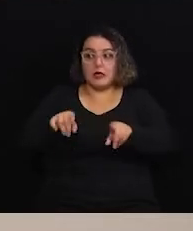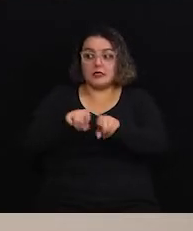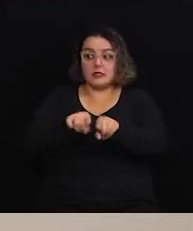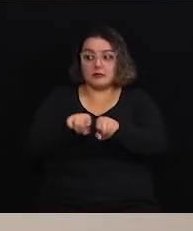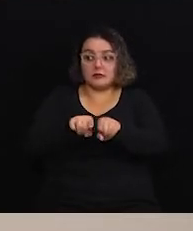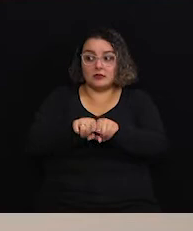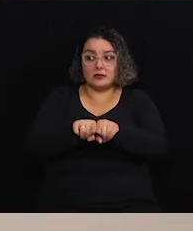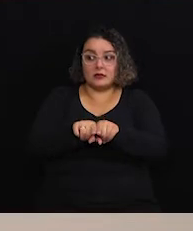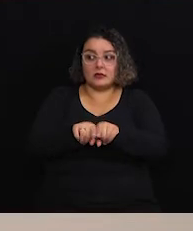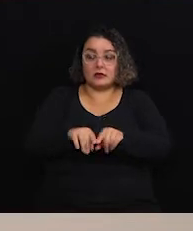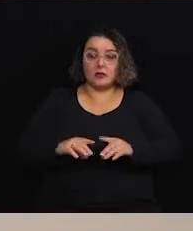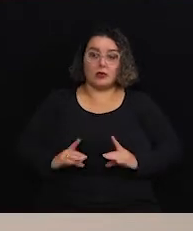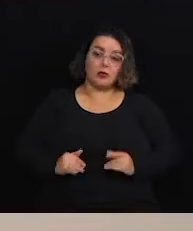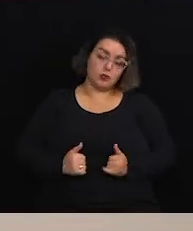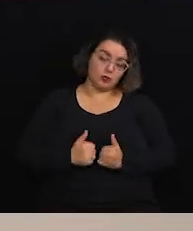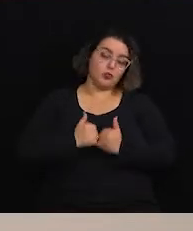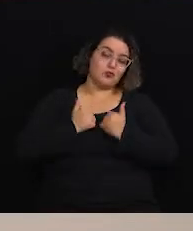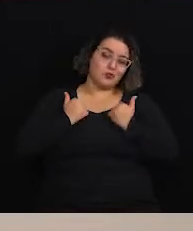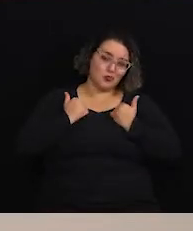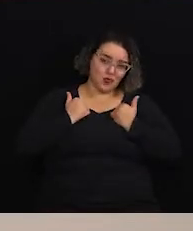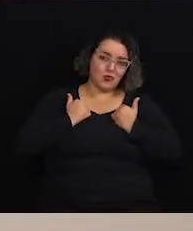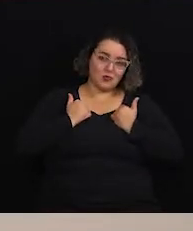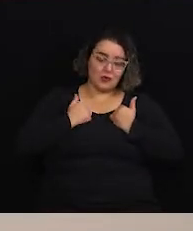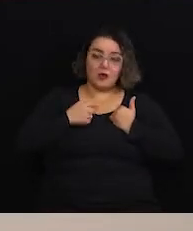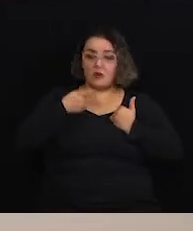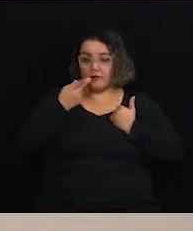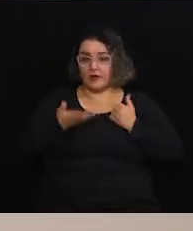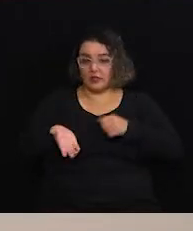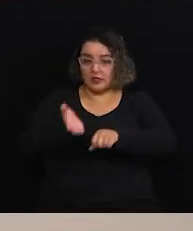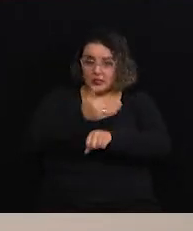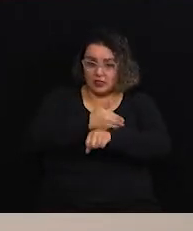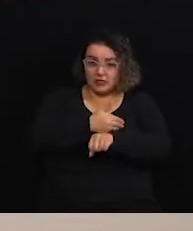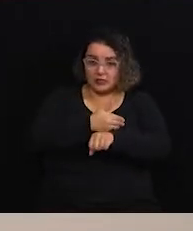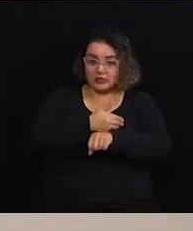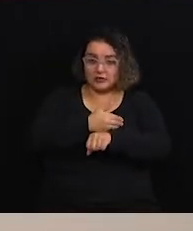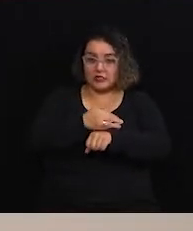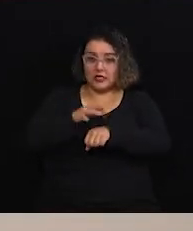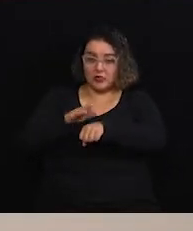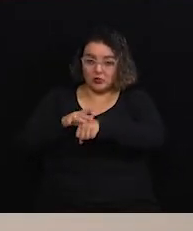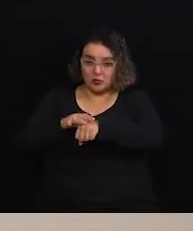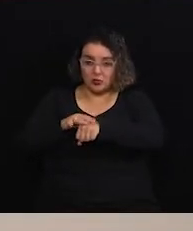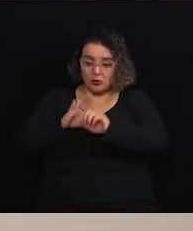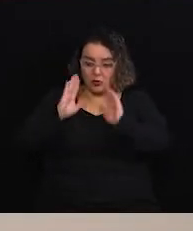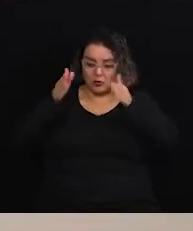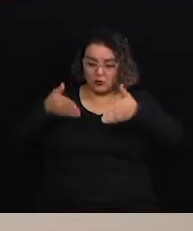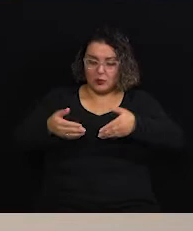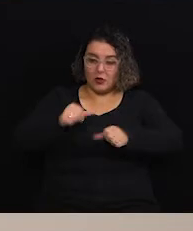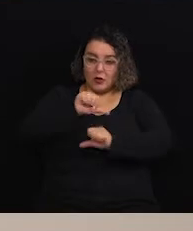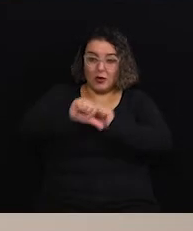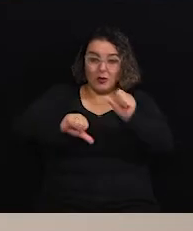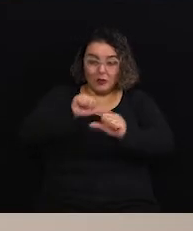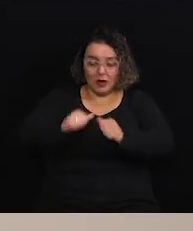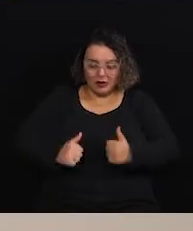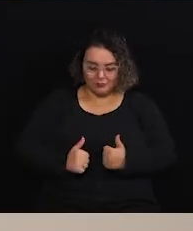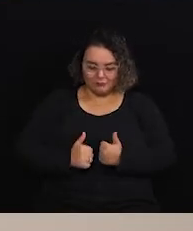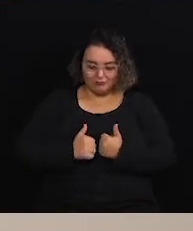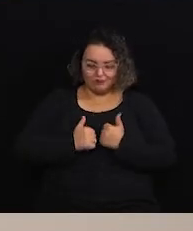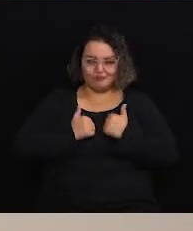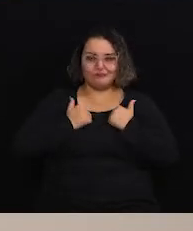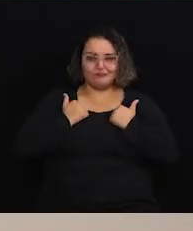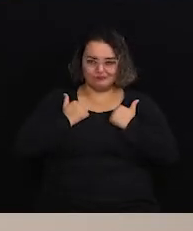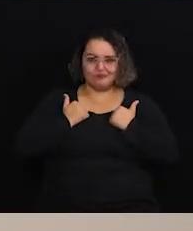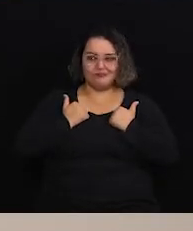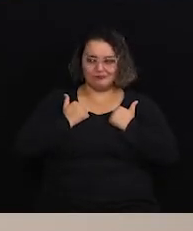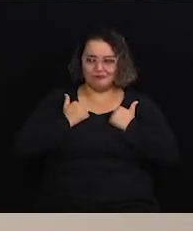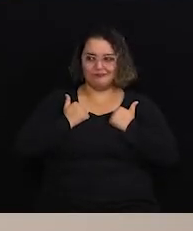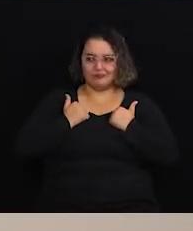também pela questão imunológica, né, como eu já falei no outro bloco, né, a endometriose, ela está relacionada a uma alteração imunológica, então ela gera